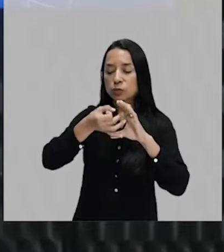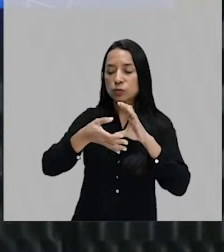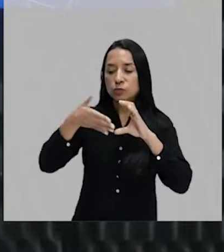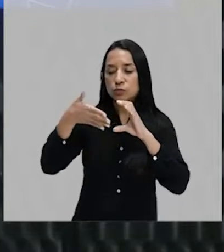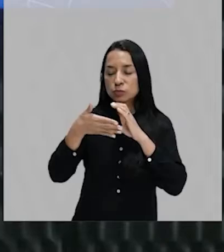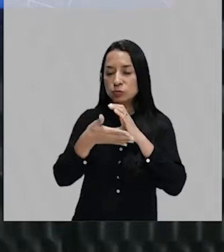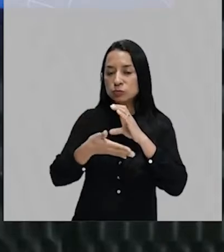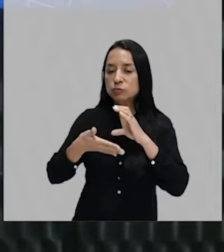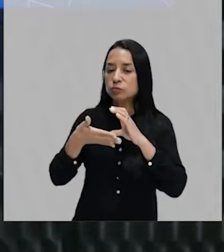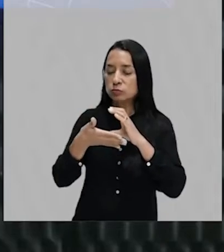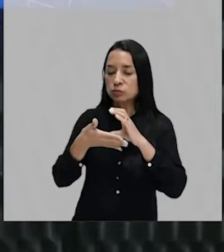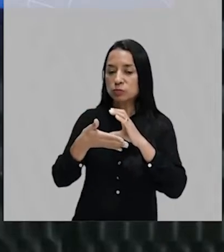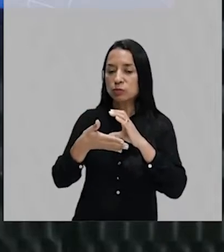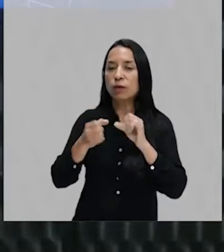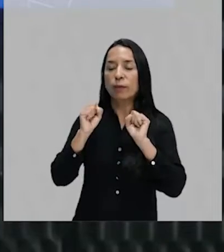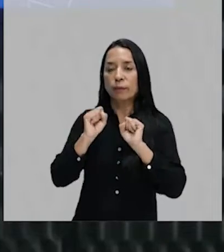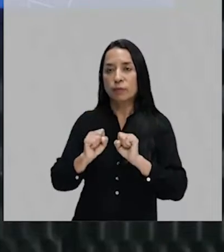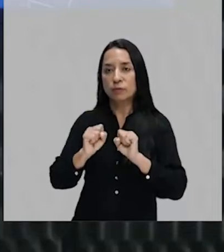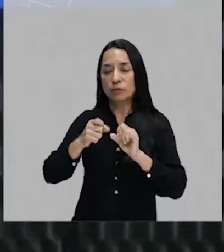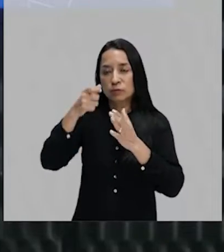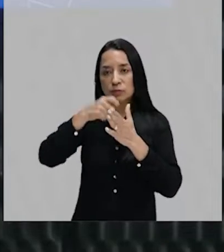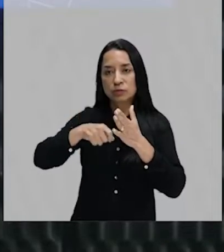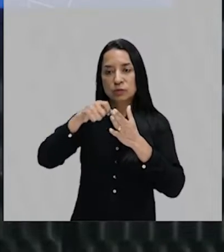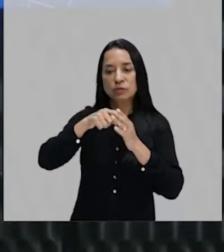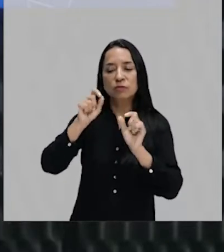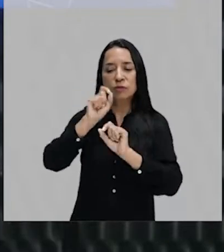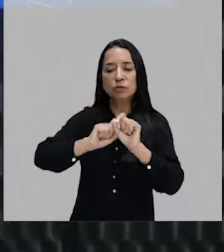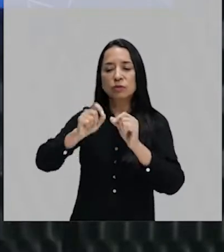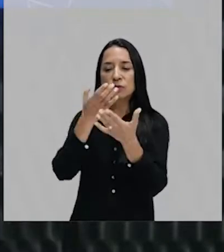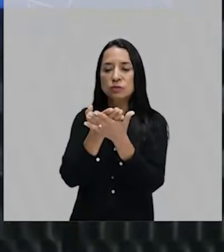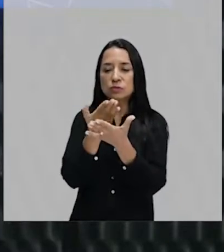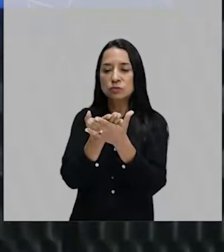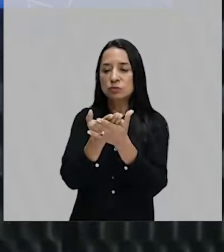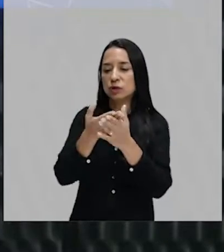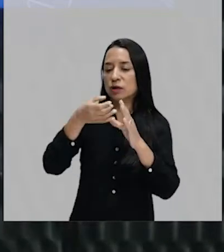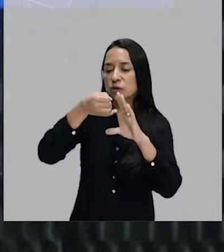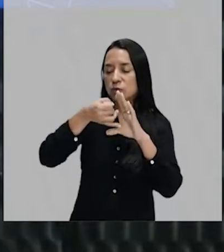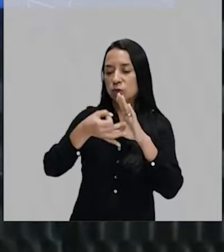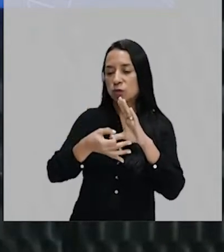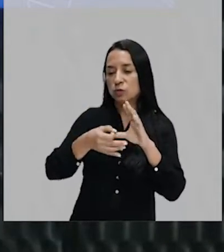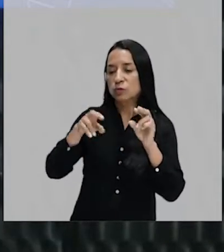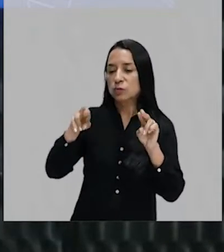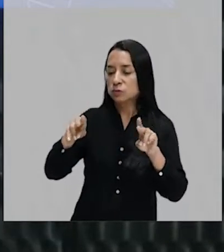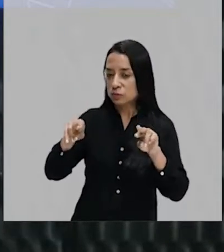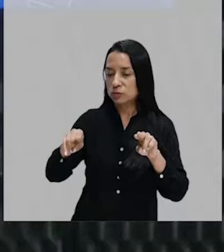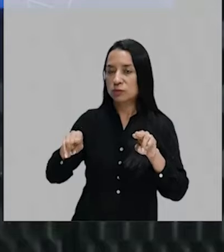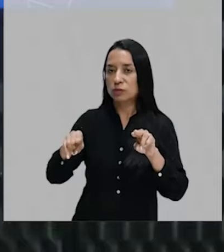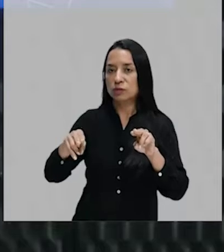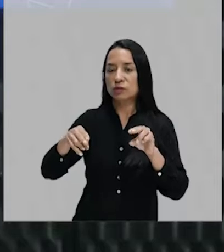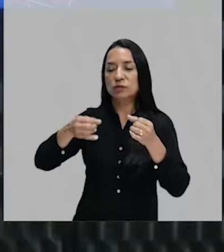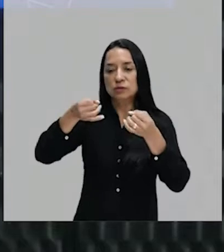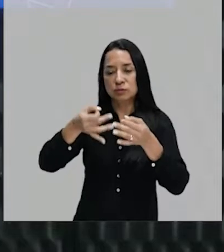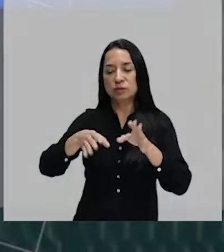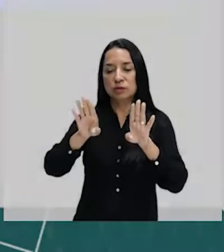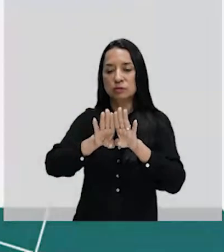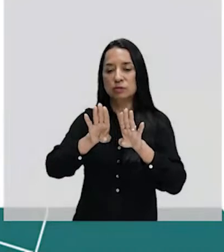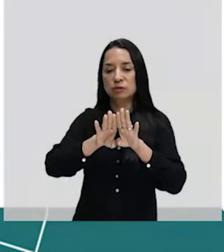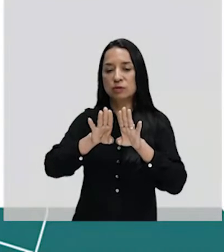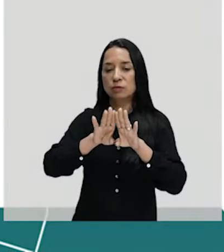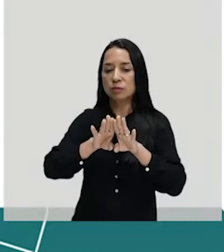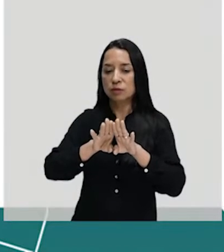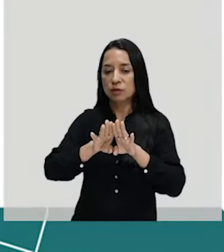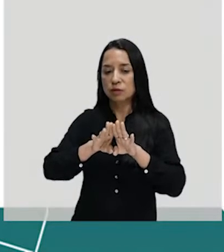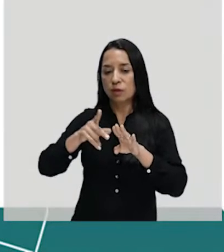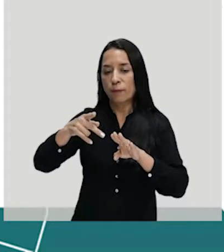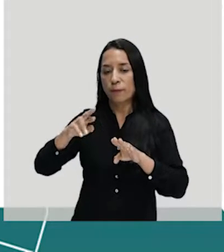para que nós possamos reescrever a definição que já foi estudada de conjuntos iguais nós falaremos também gente a respeito da